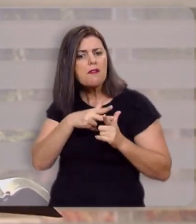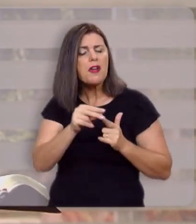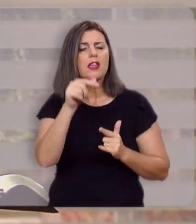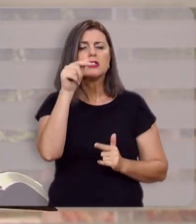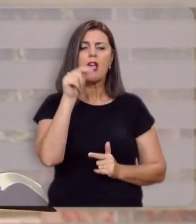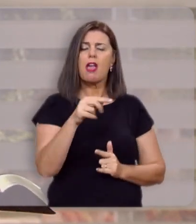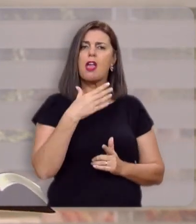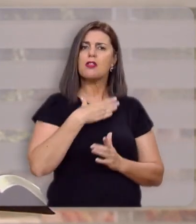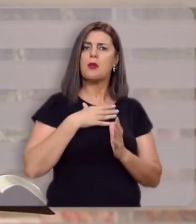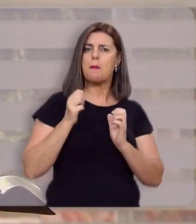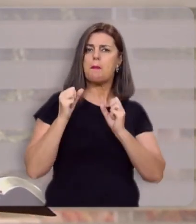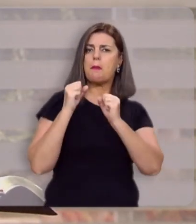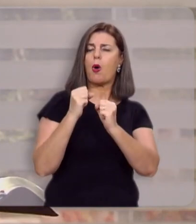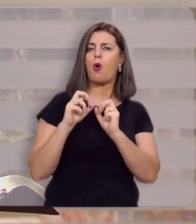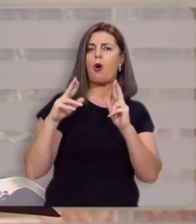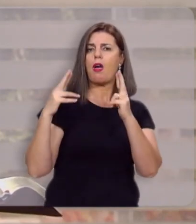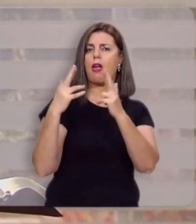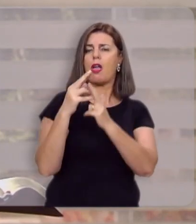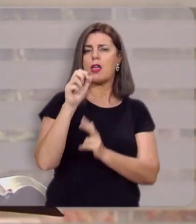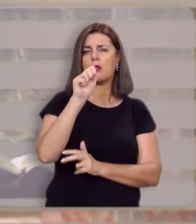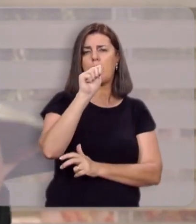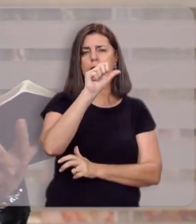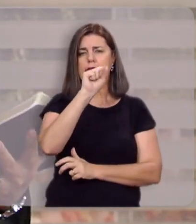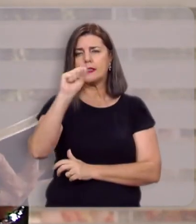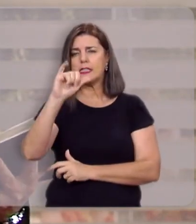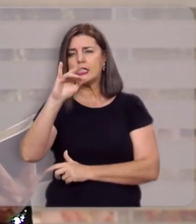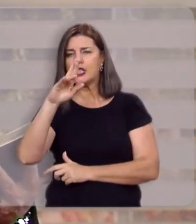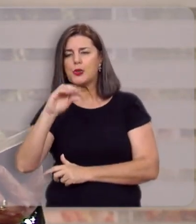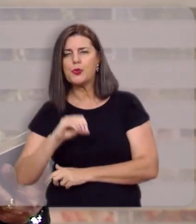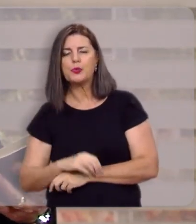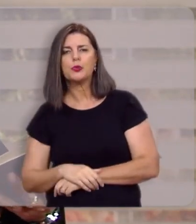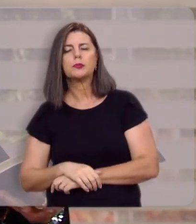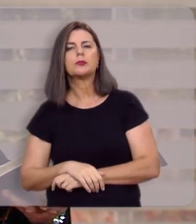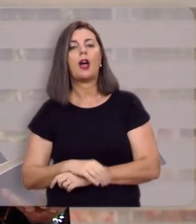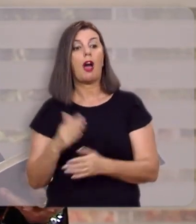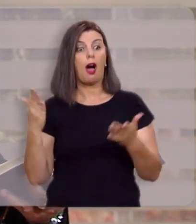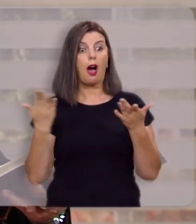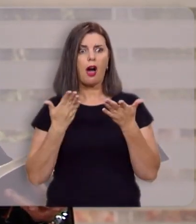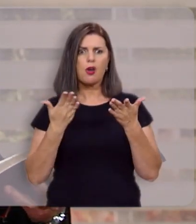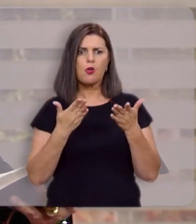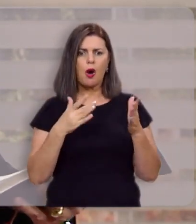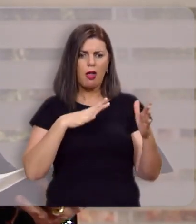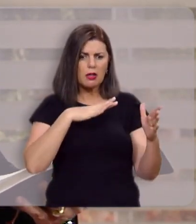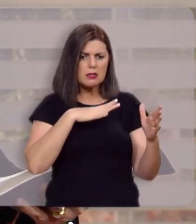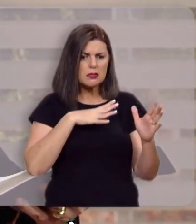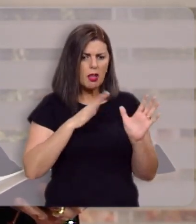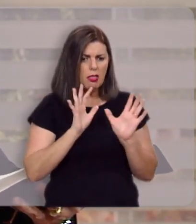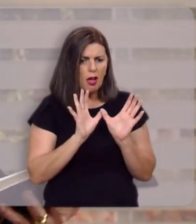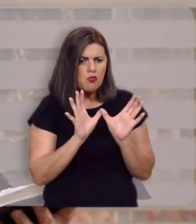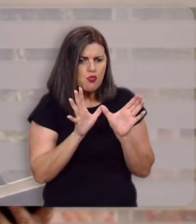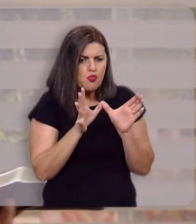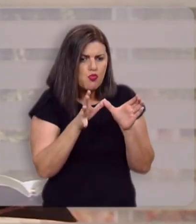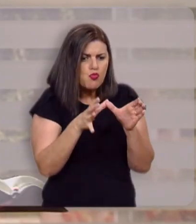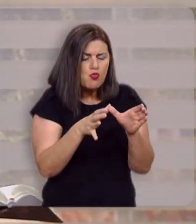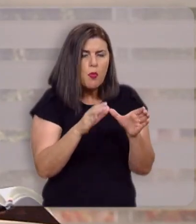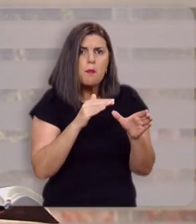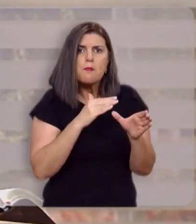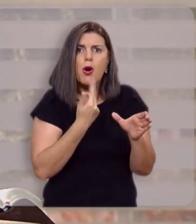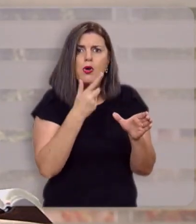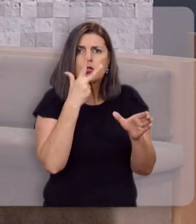expansionista deste poderoso império. E ele está agora sitiado por laços de